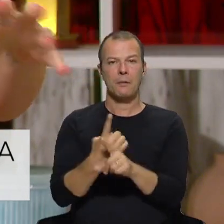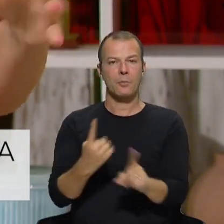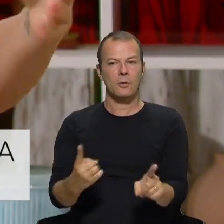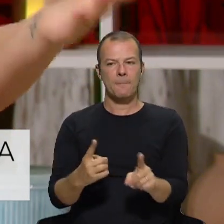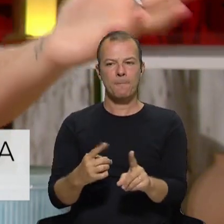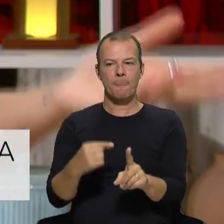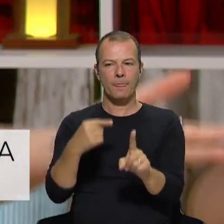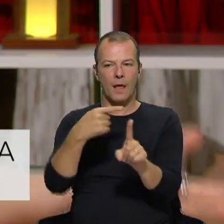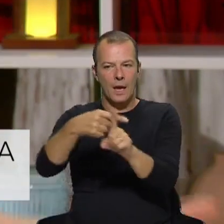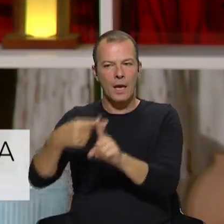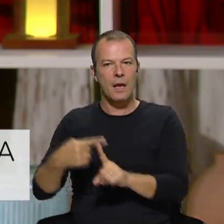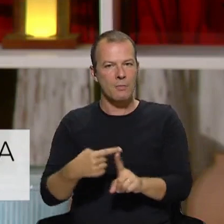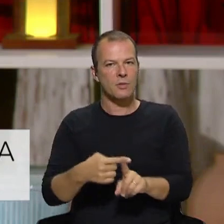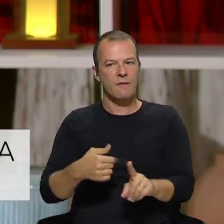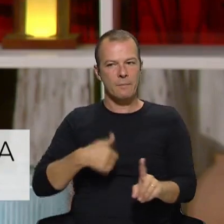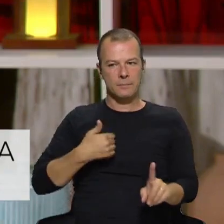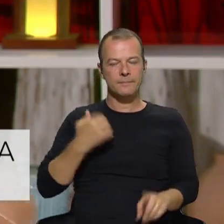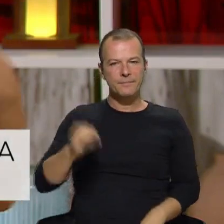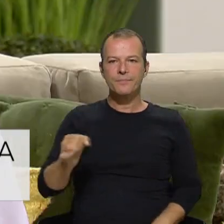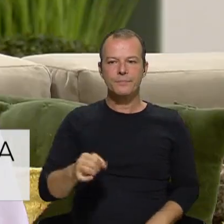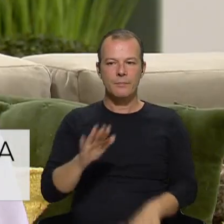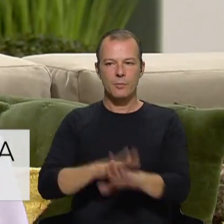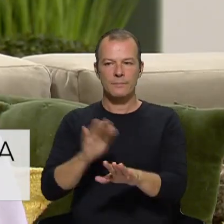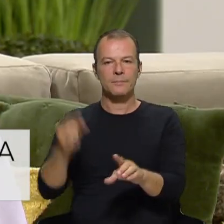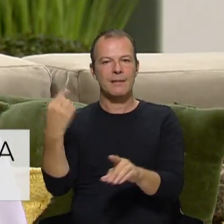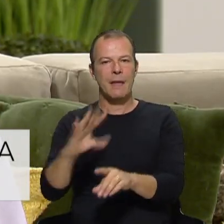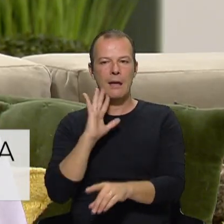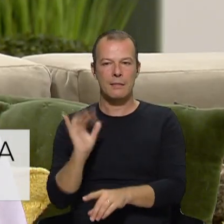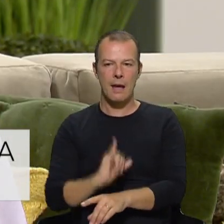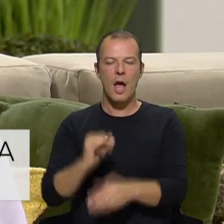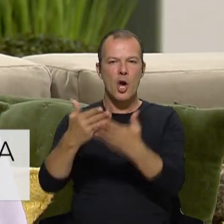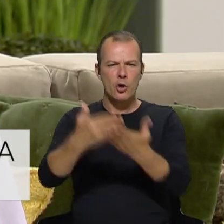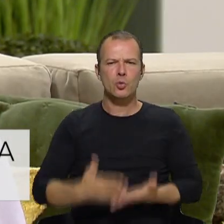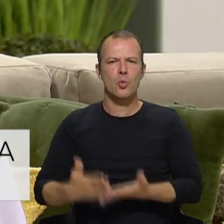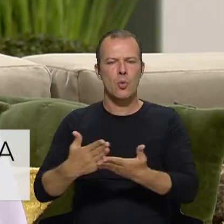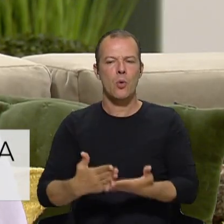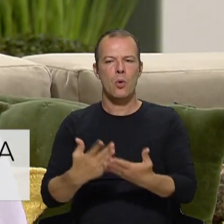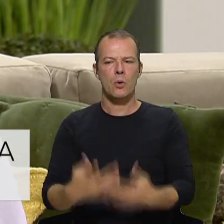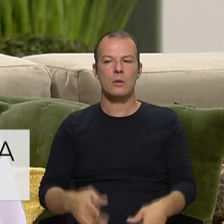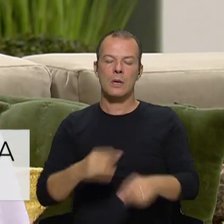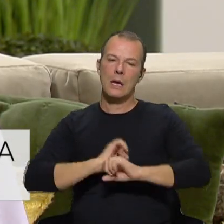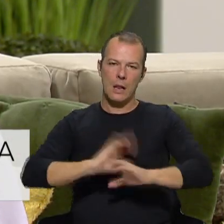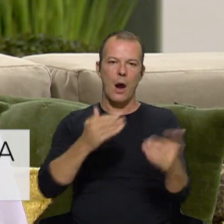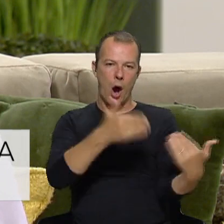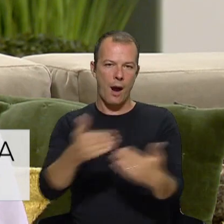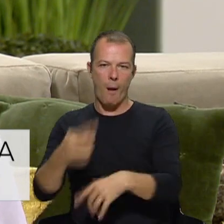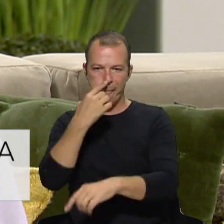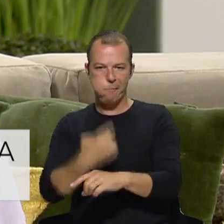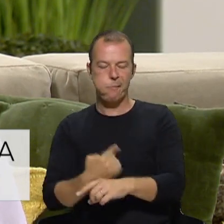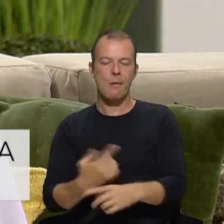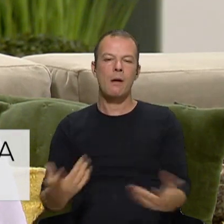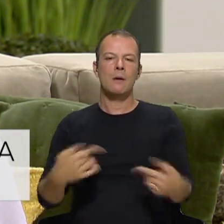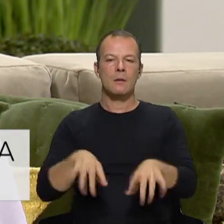É uma mais-valia. É uma mais-valia para ti, não é? Sim. E por isso é que tu também tens tentado sempre estudar, com as tuas condicionantes, obviamente,